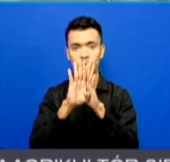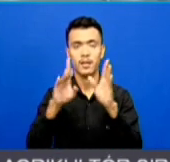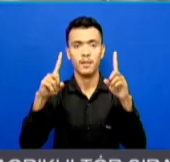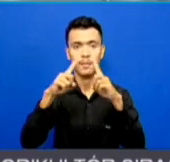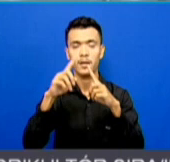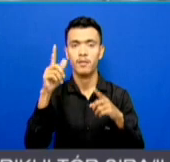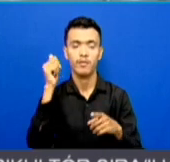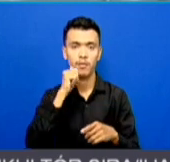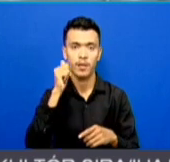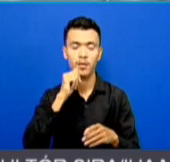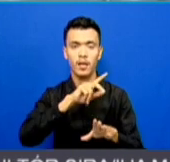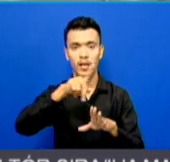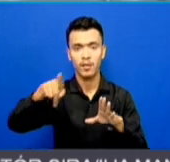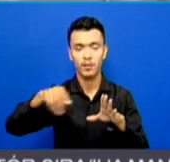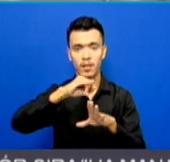organização do